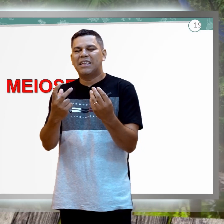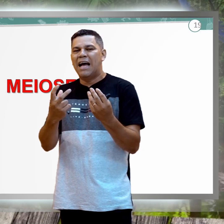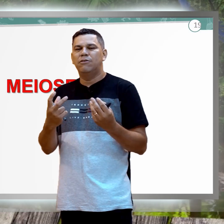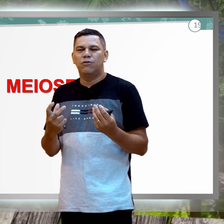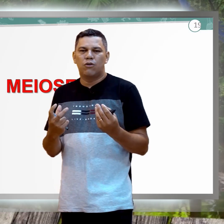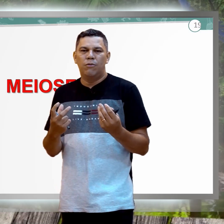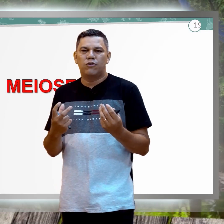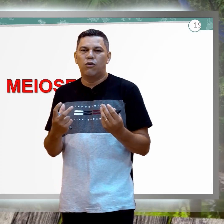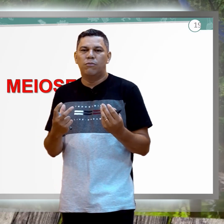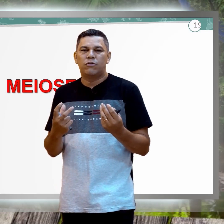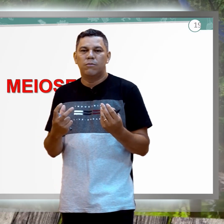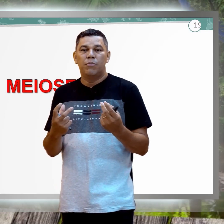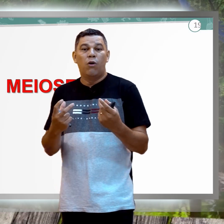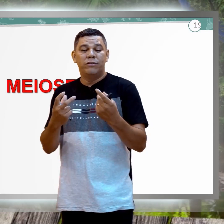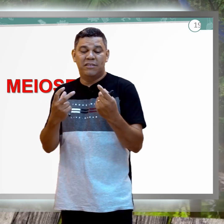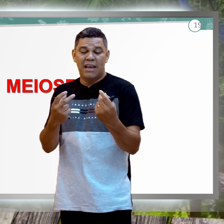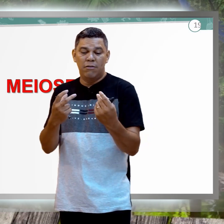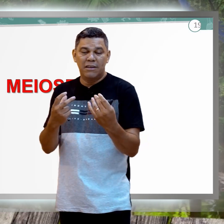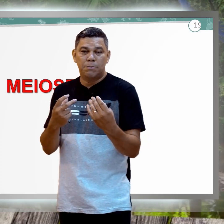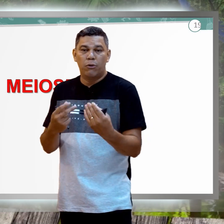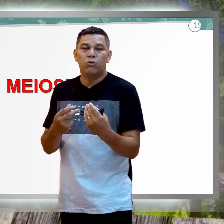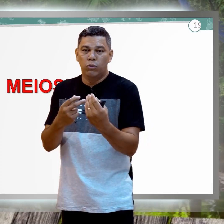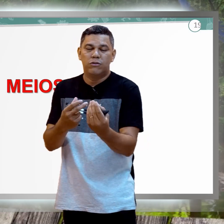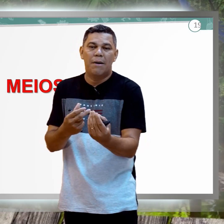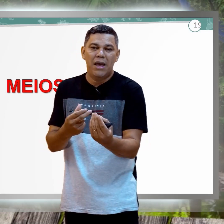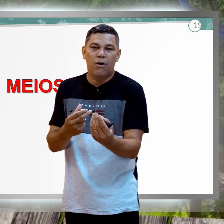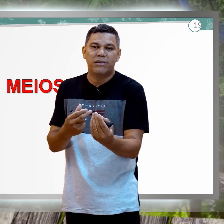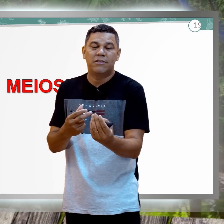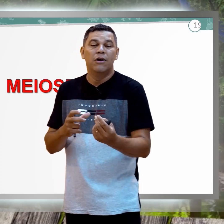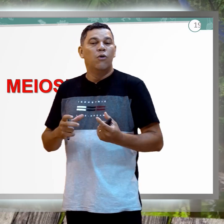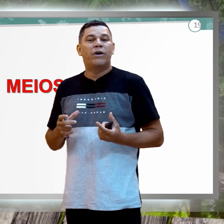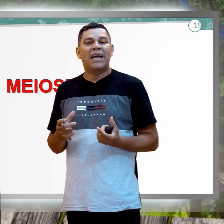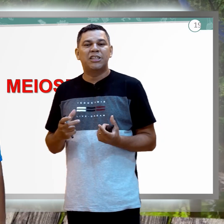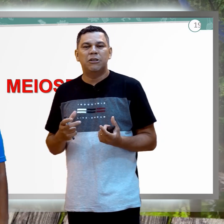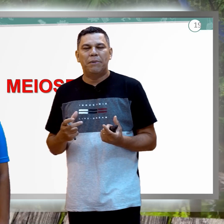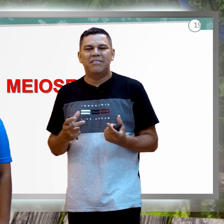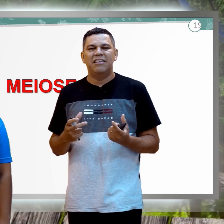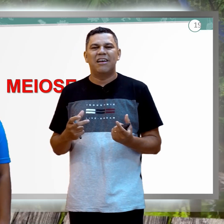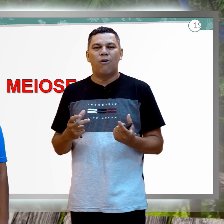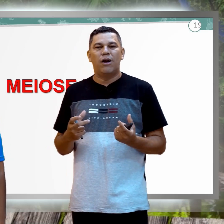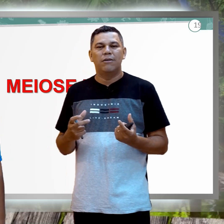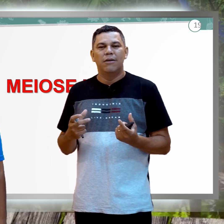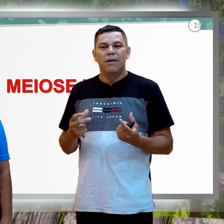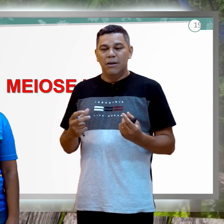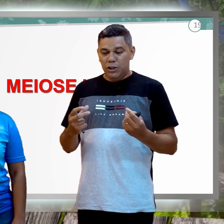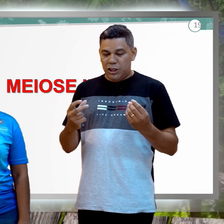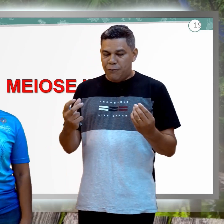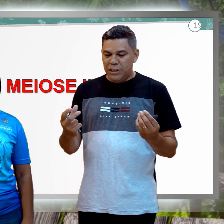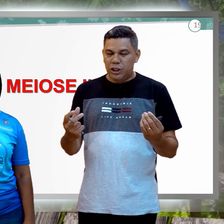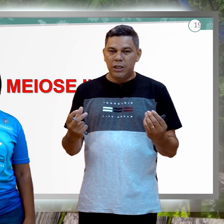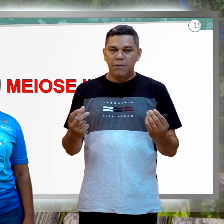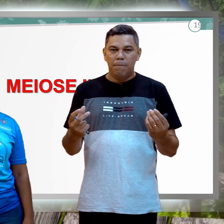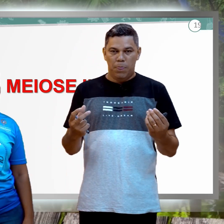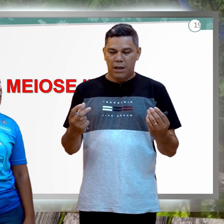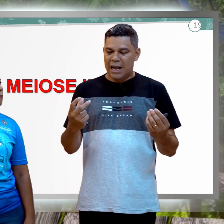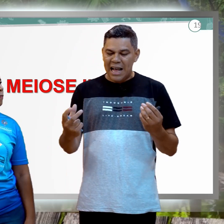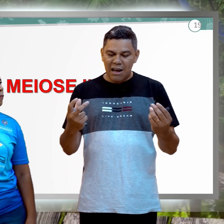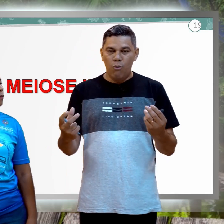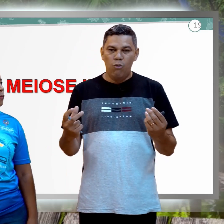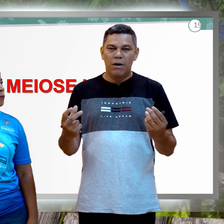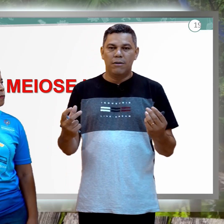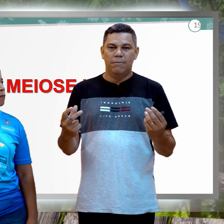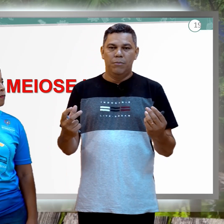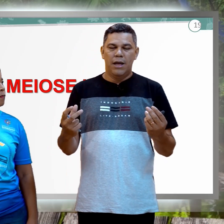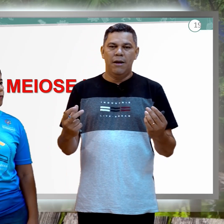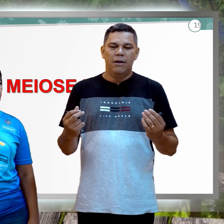a metade dos cromossomos, ou células produtos da meiose. O que é que a gente precisa agora? Dividir